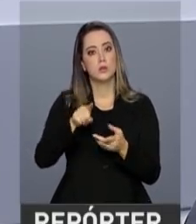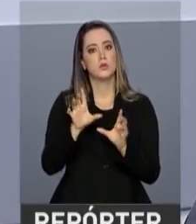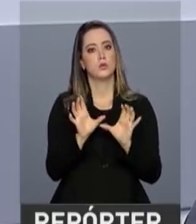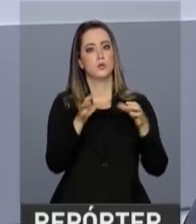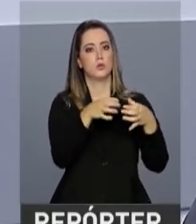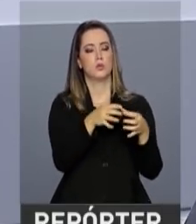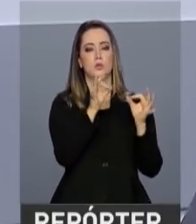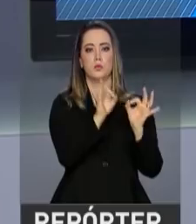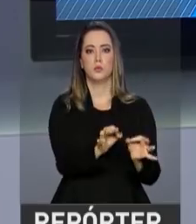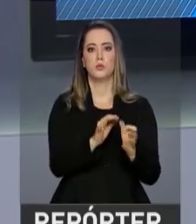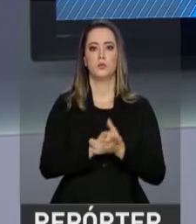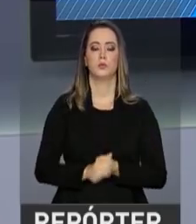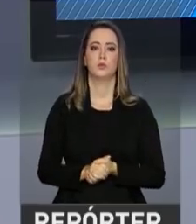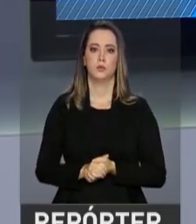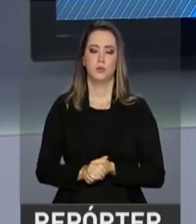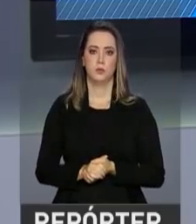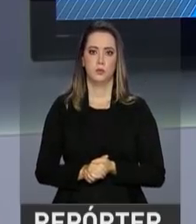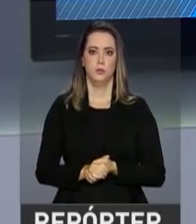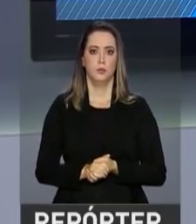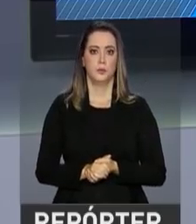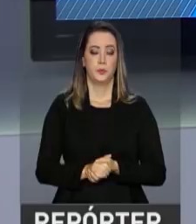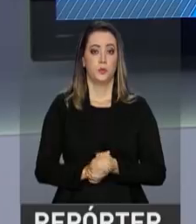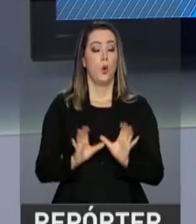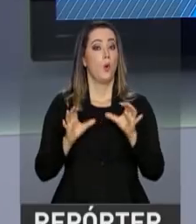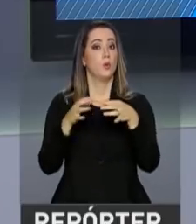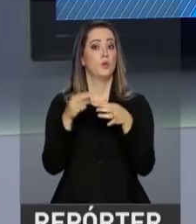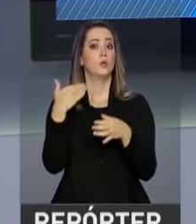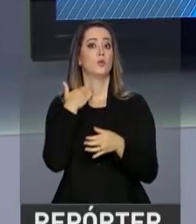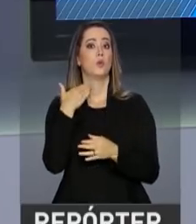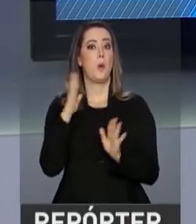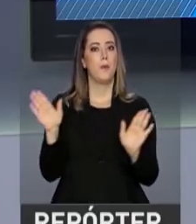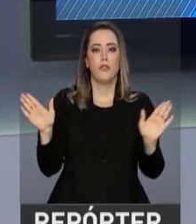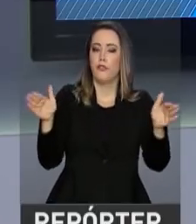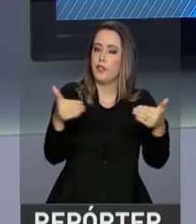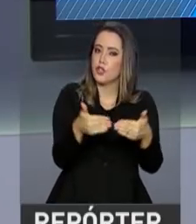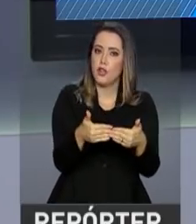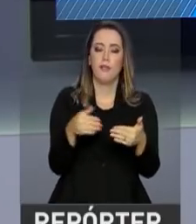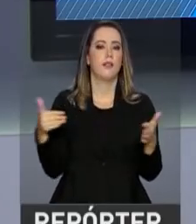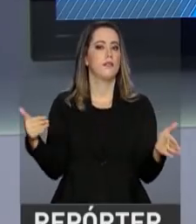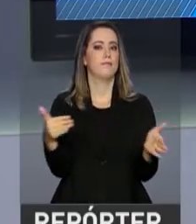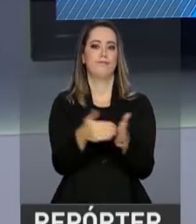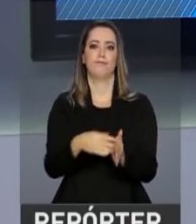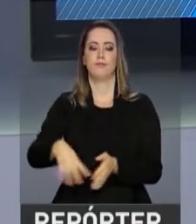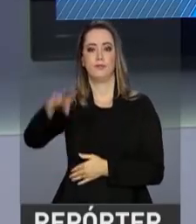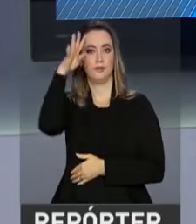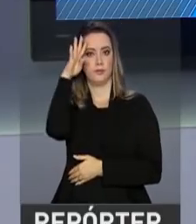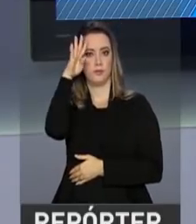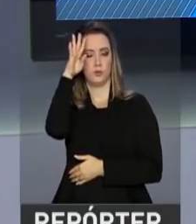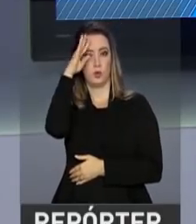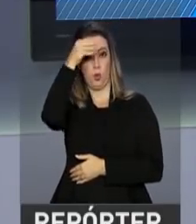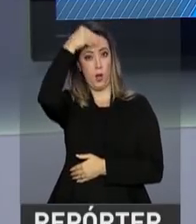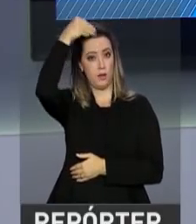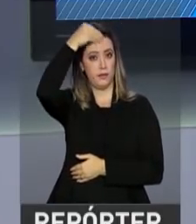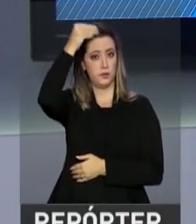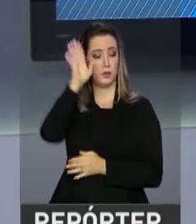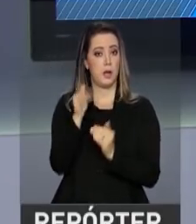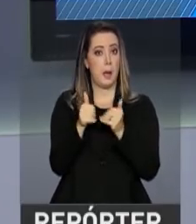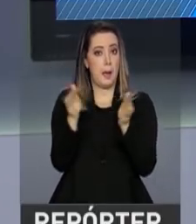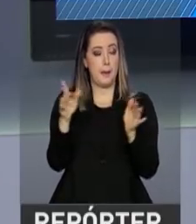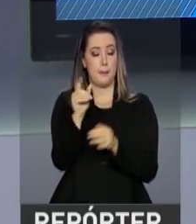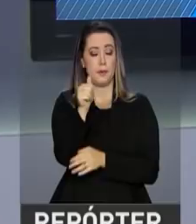competentes as agências bancárias estão fechadas até quarta feira de cinzas quando abrem ao meio-dia